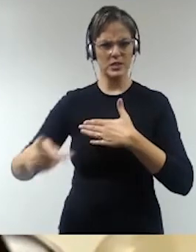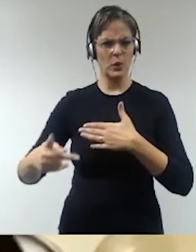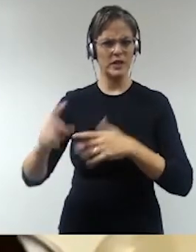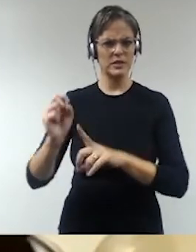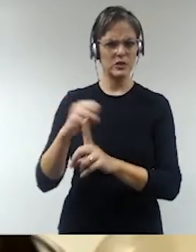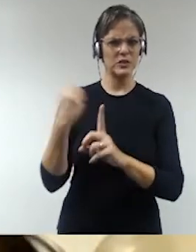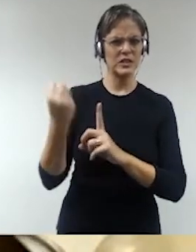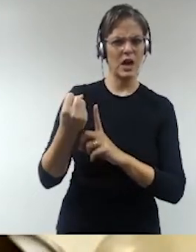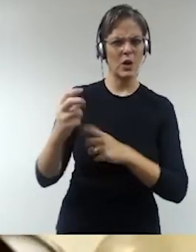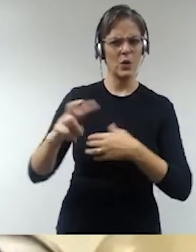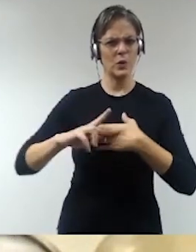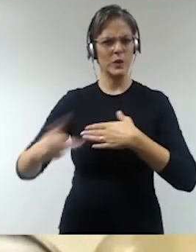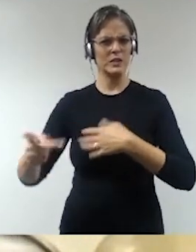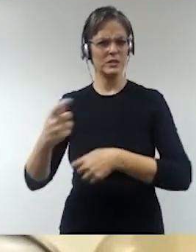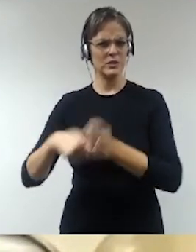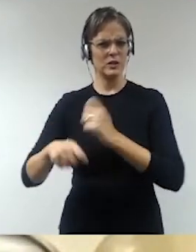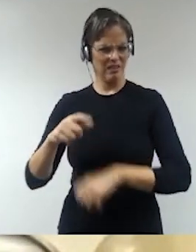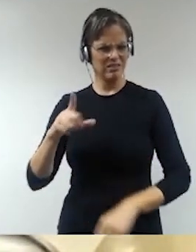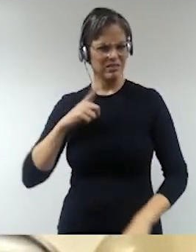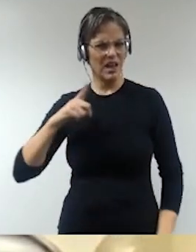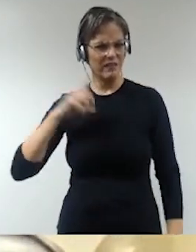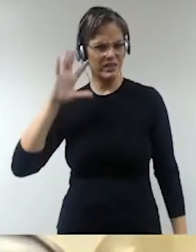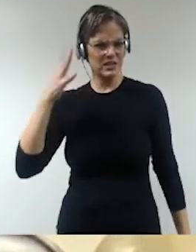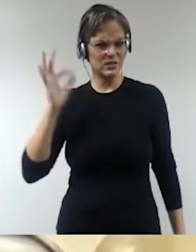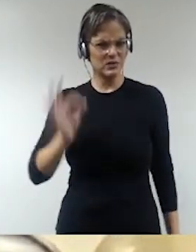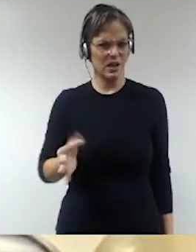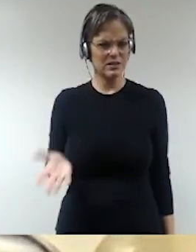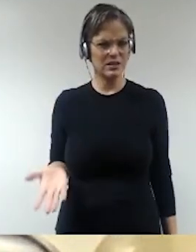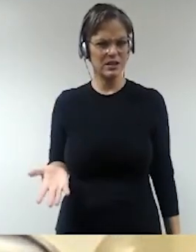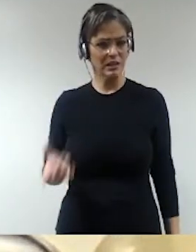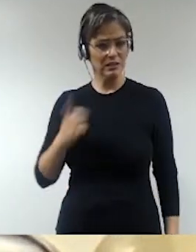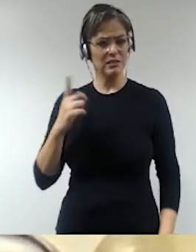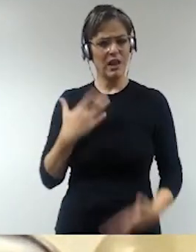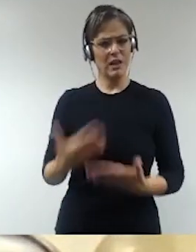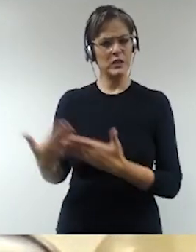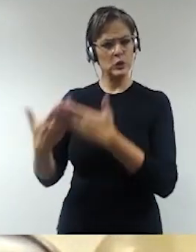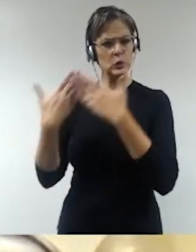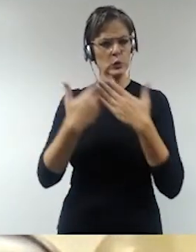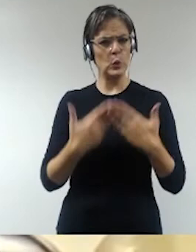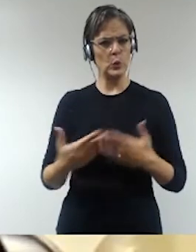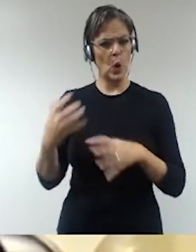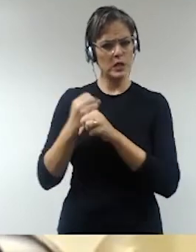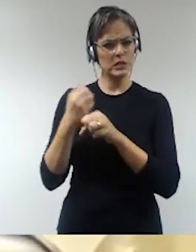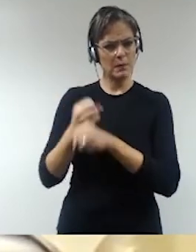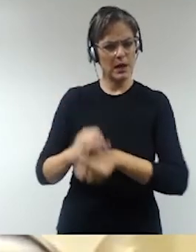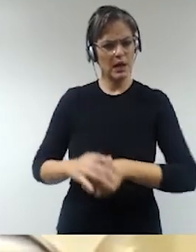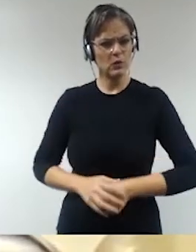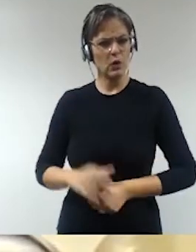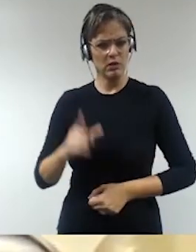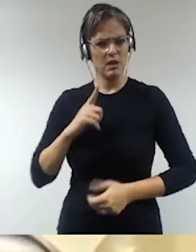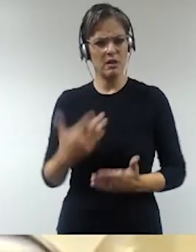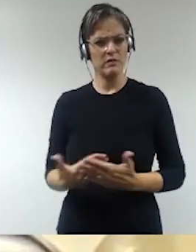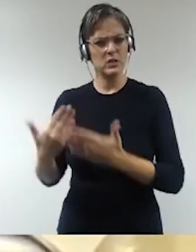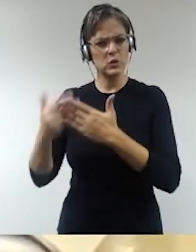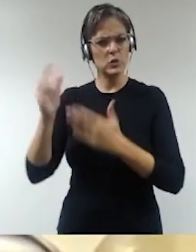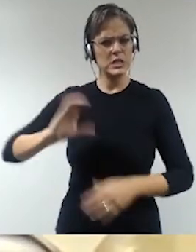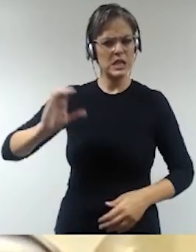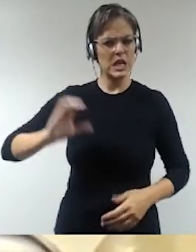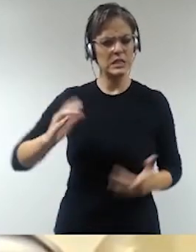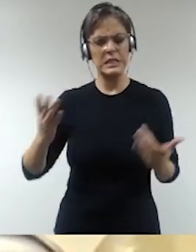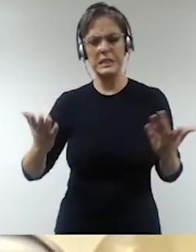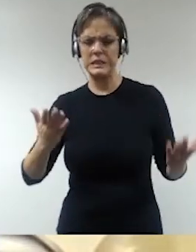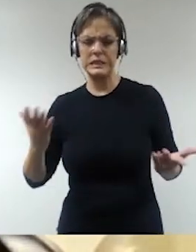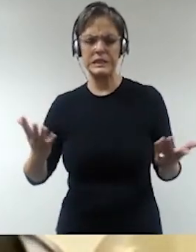vem precedida, digamos assim, de um estudo orçamentário, de um estudo científico,